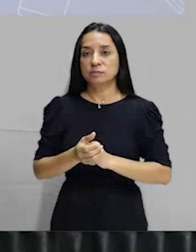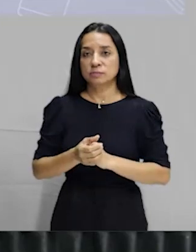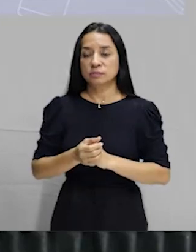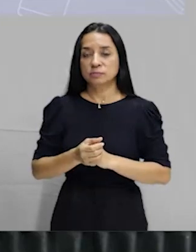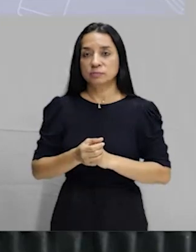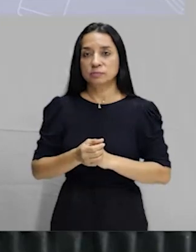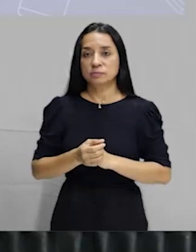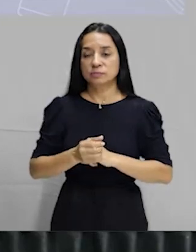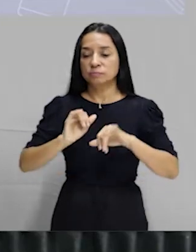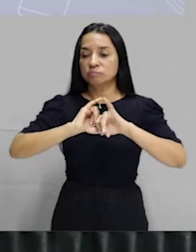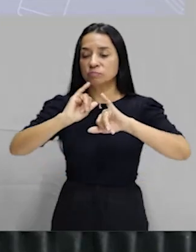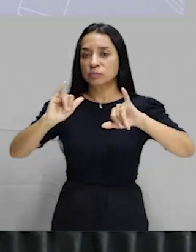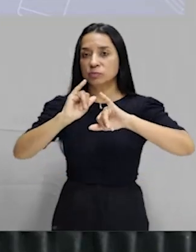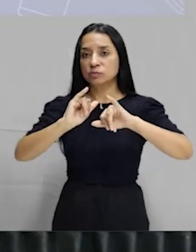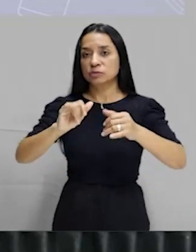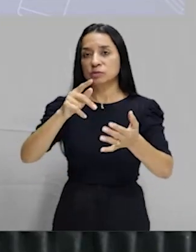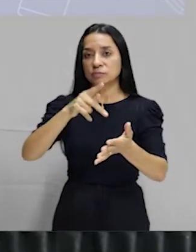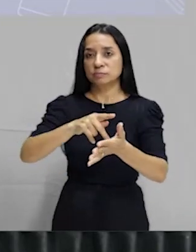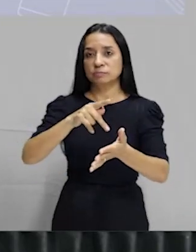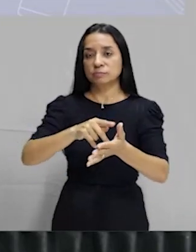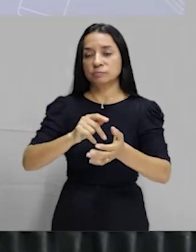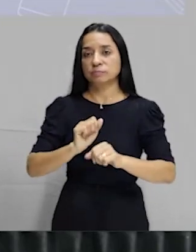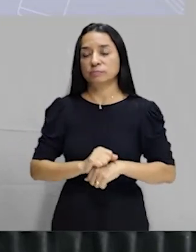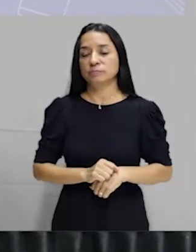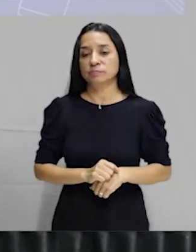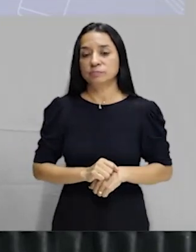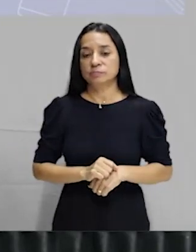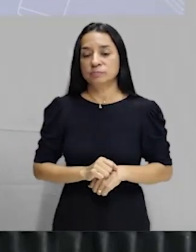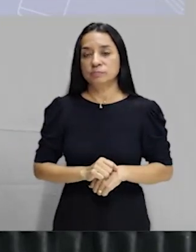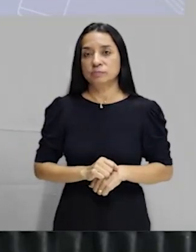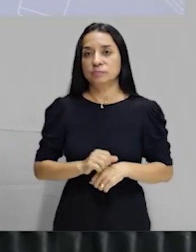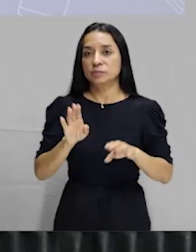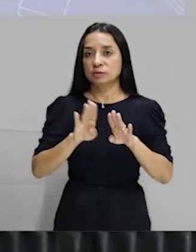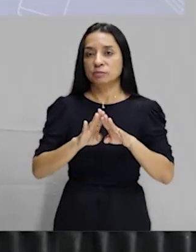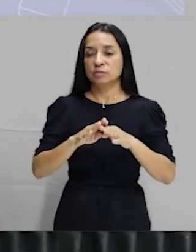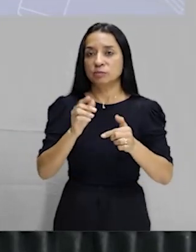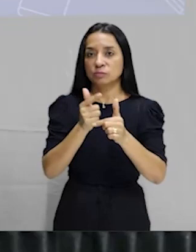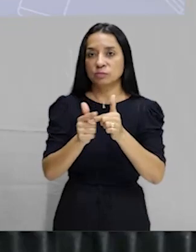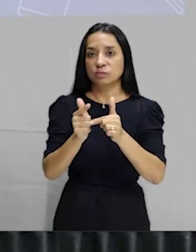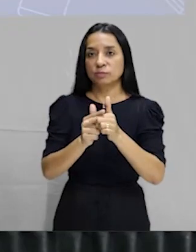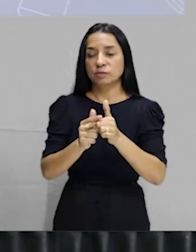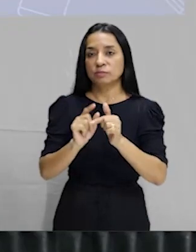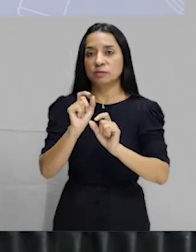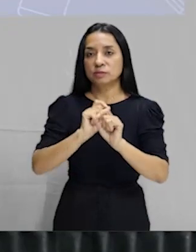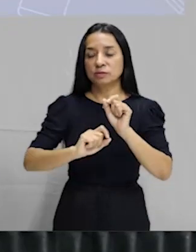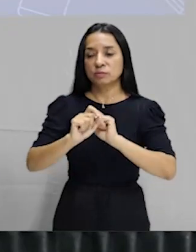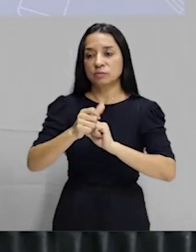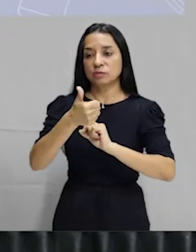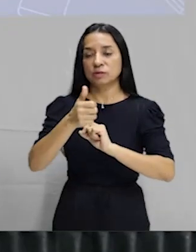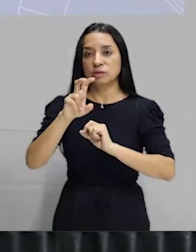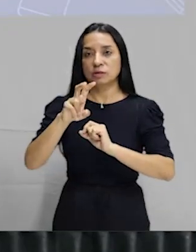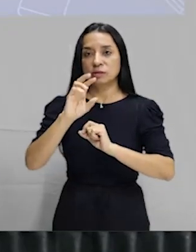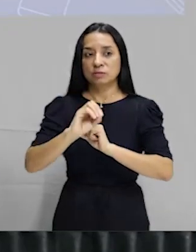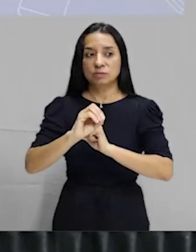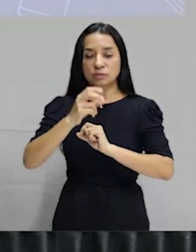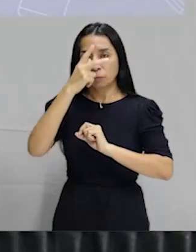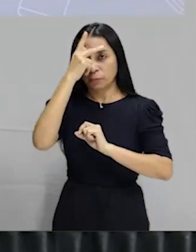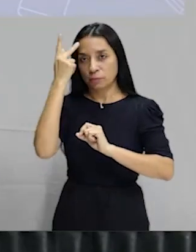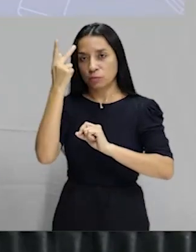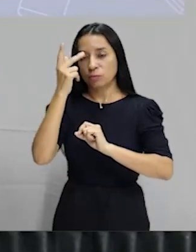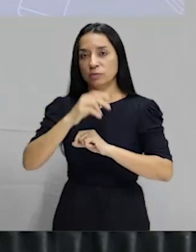para a notícia verdadeira. Ele disse também, né, no problema para nós, que são 150